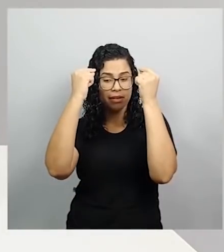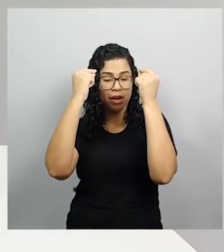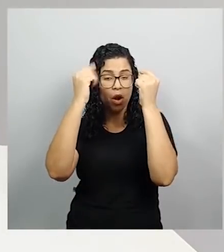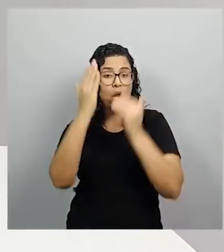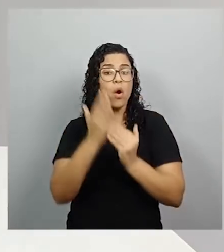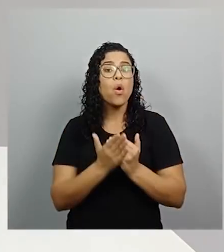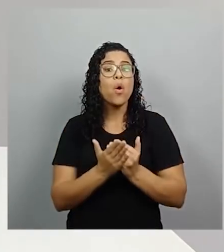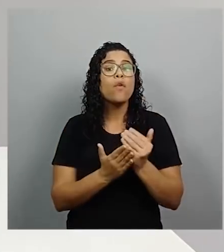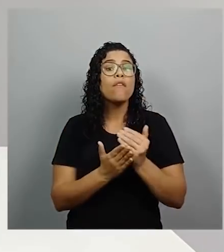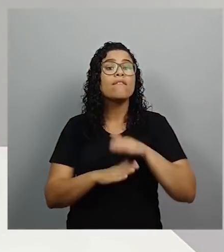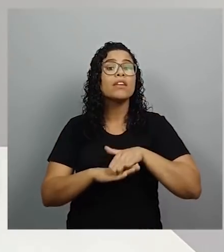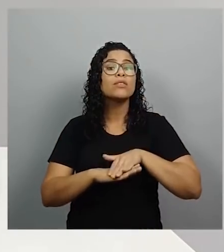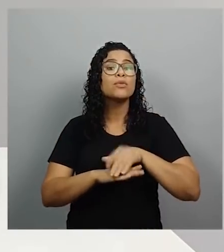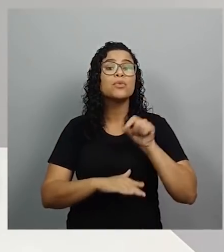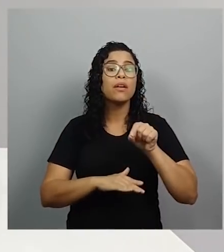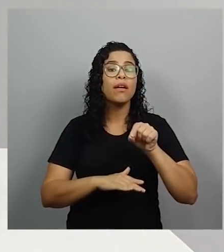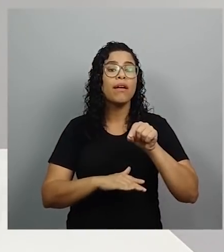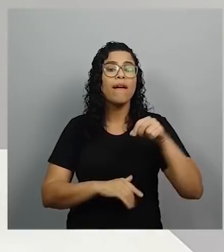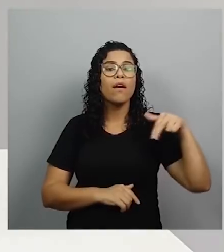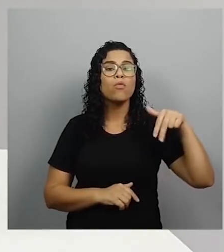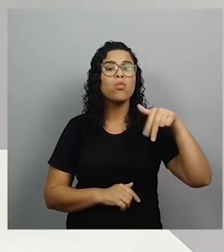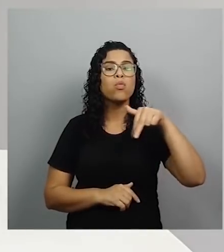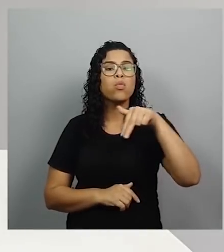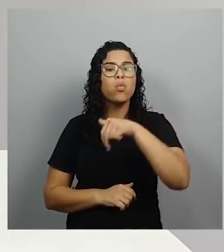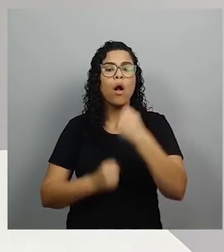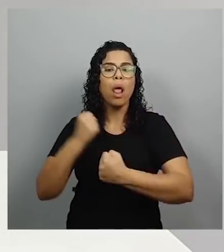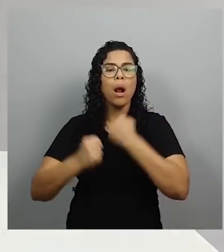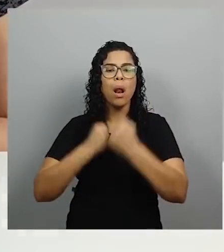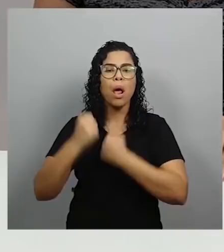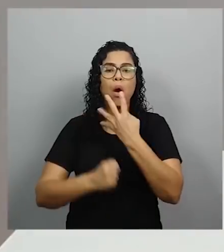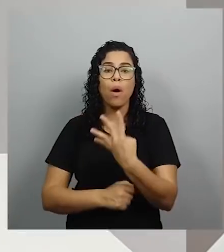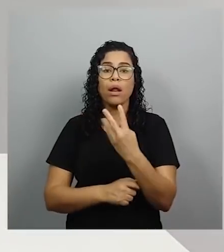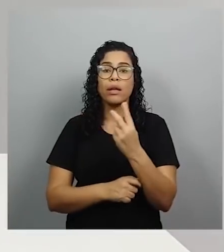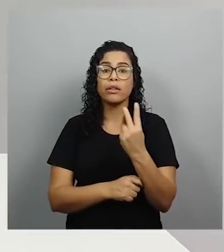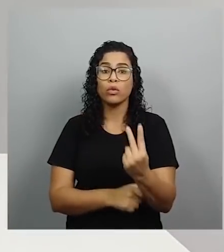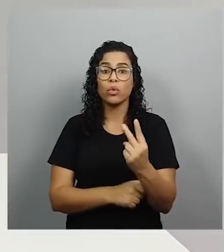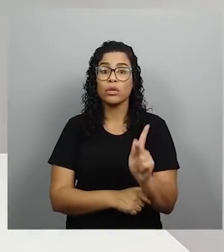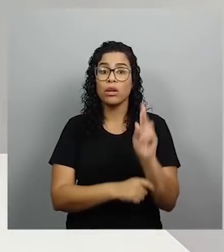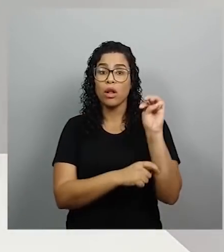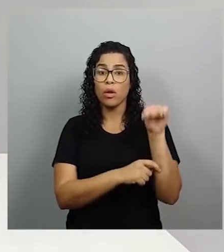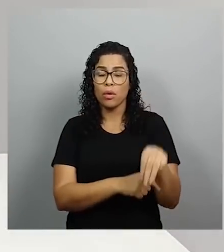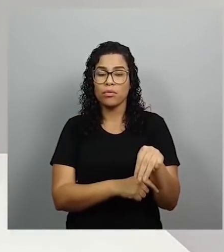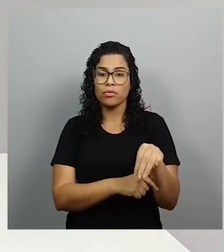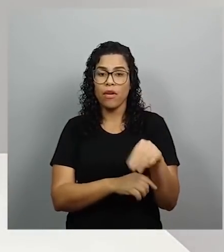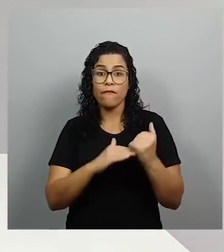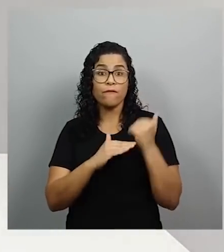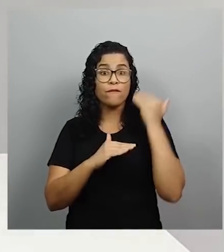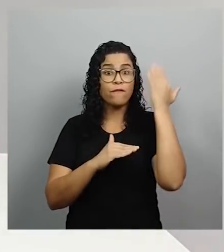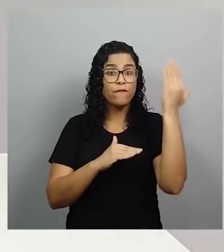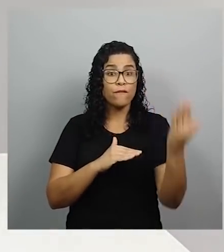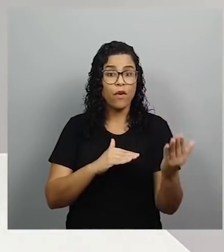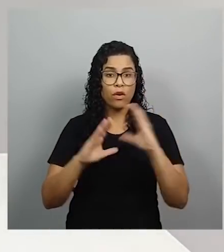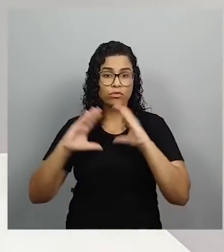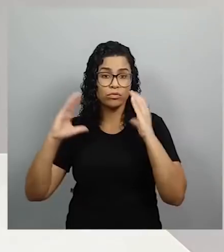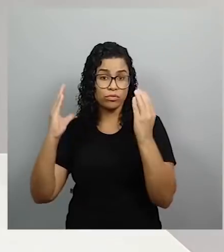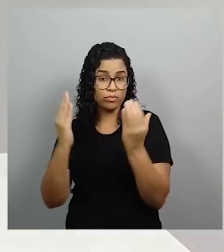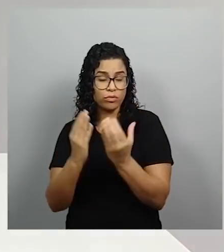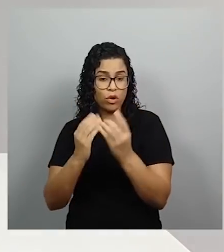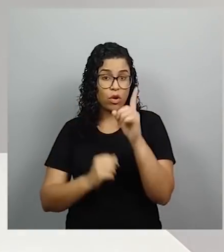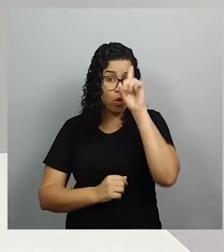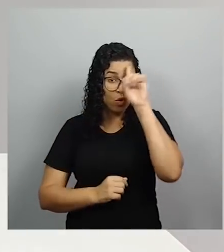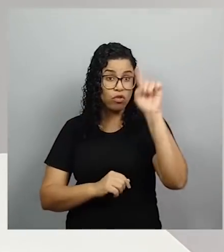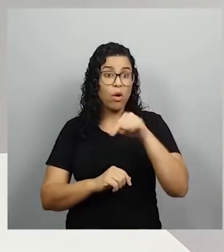Revite realizou um percurso da maratona de 42 quilômetros fora do estádio no dia seguinte,